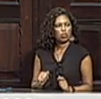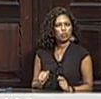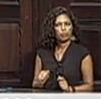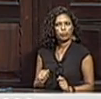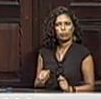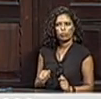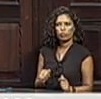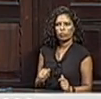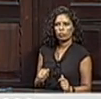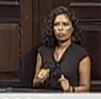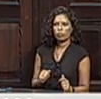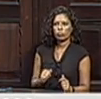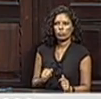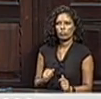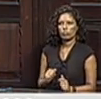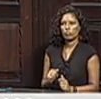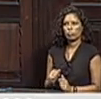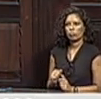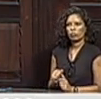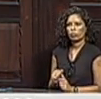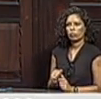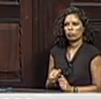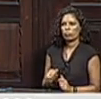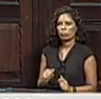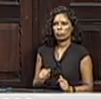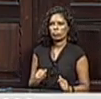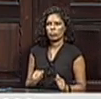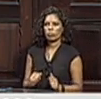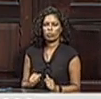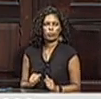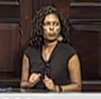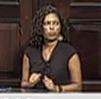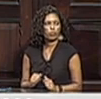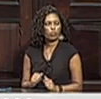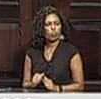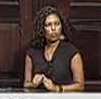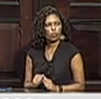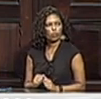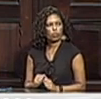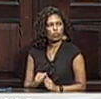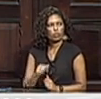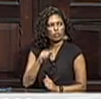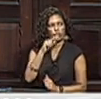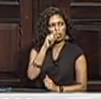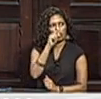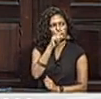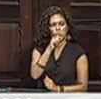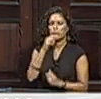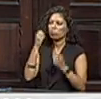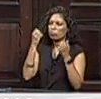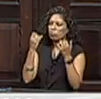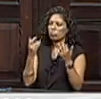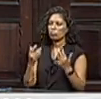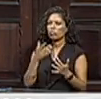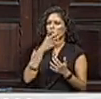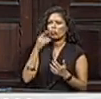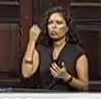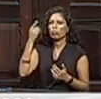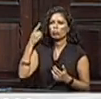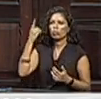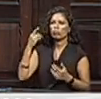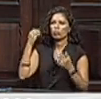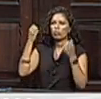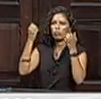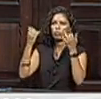E, por força dessa atribuição que me foi deferida pelos